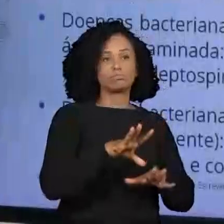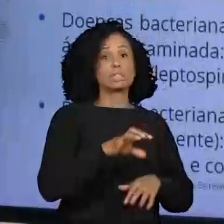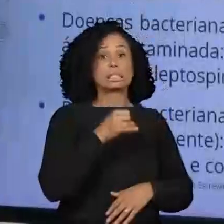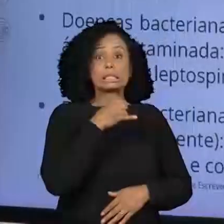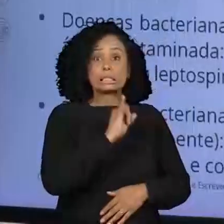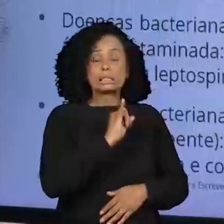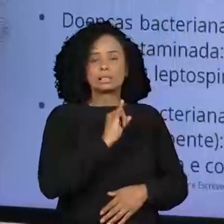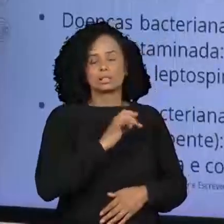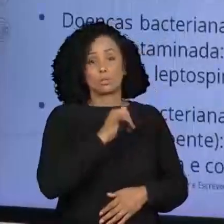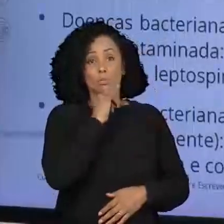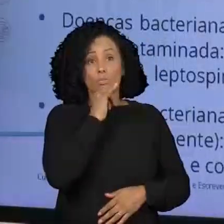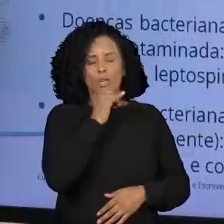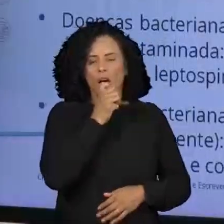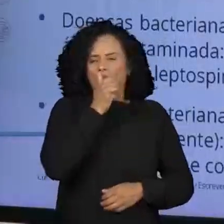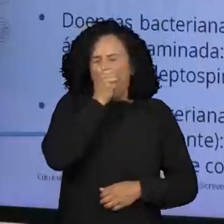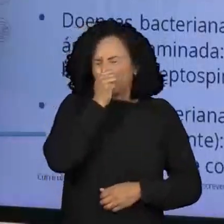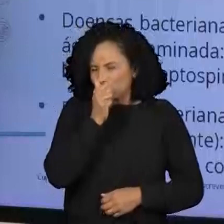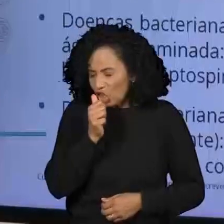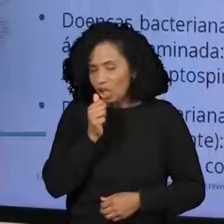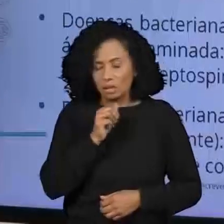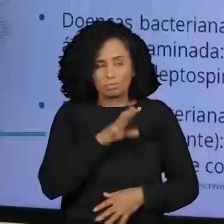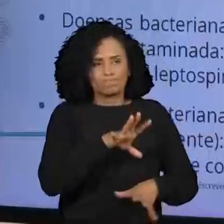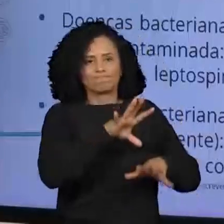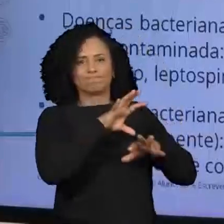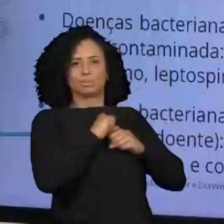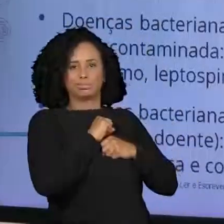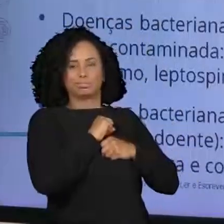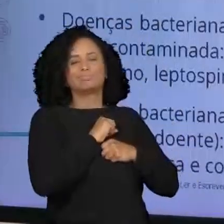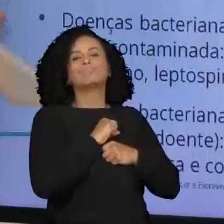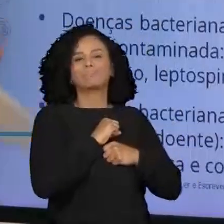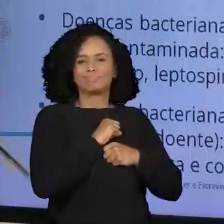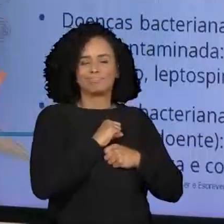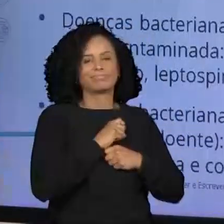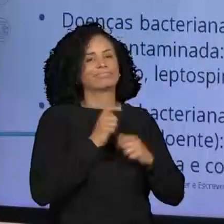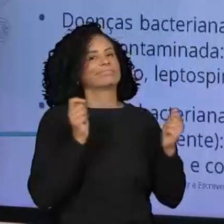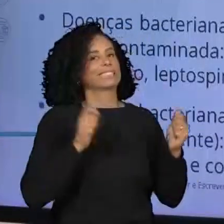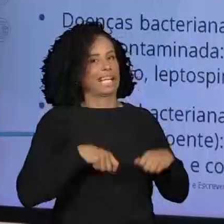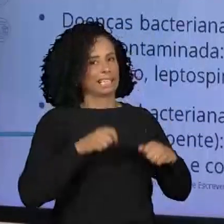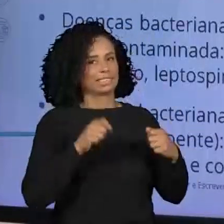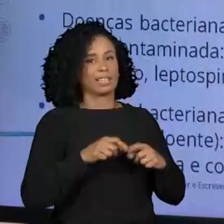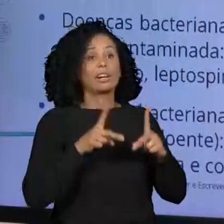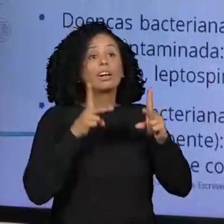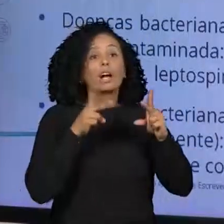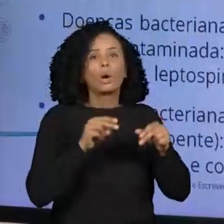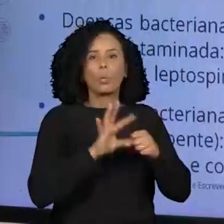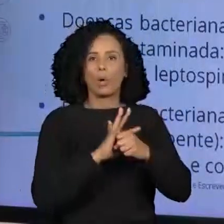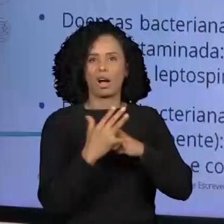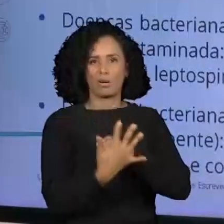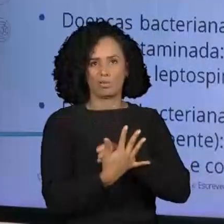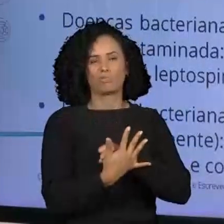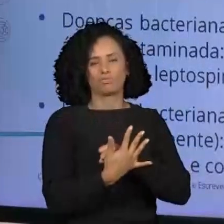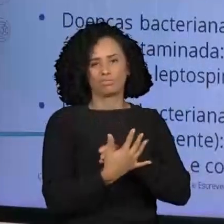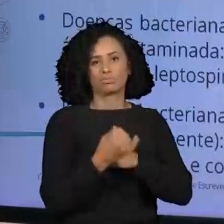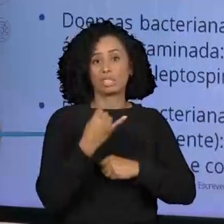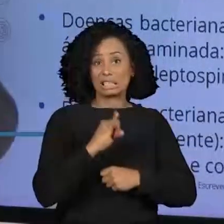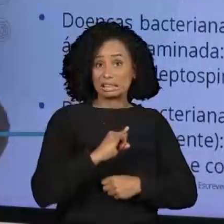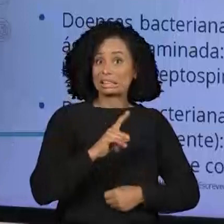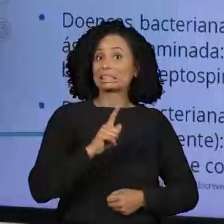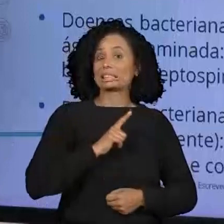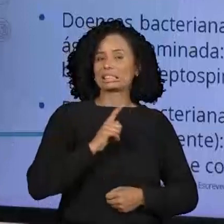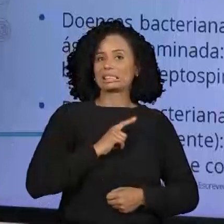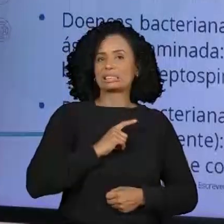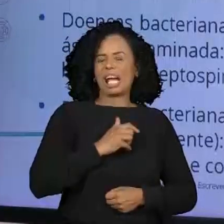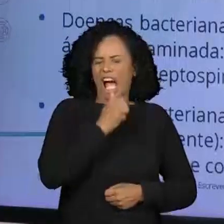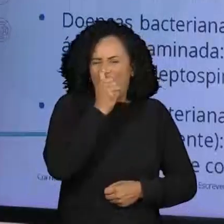com gotículas de saliva, por exemplo, que vem pelo ar, assim como a Covid, por exemplo. Exato. Tem doenças bacterianas que